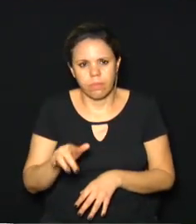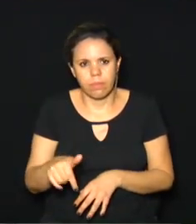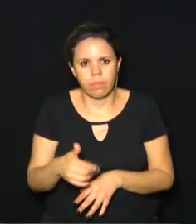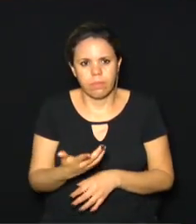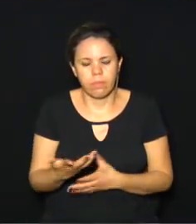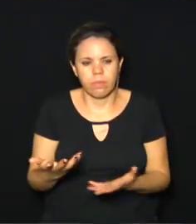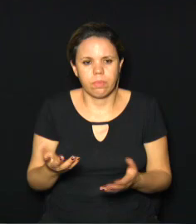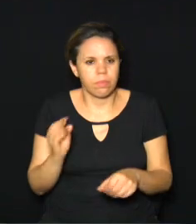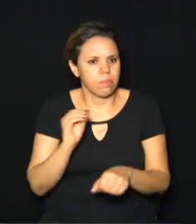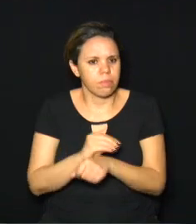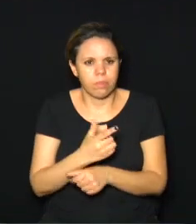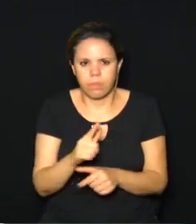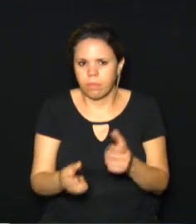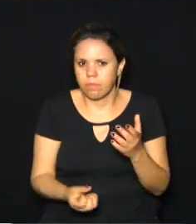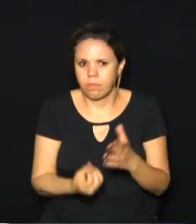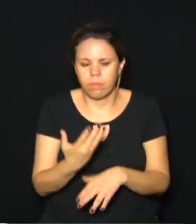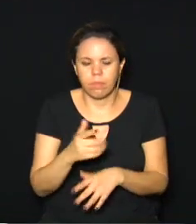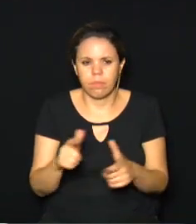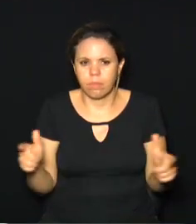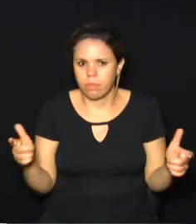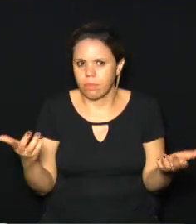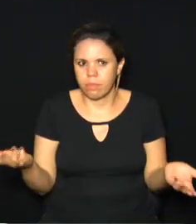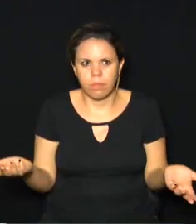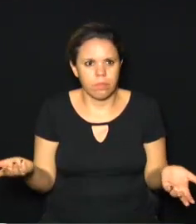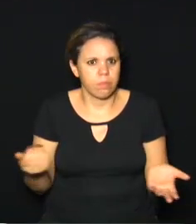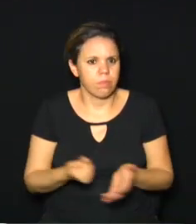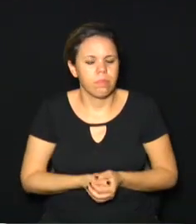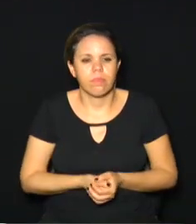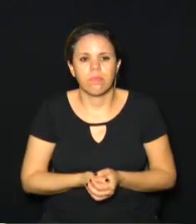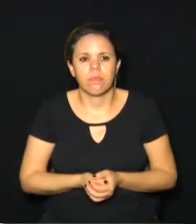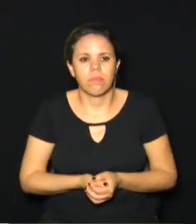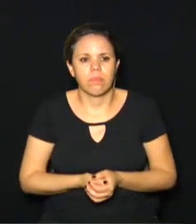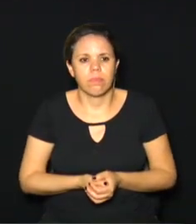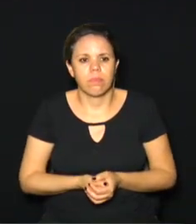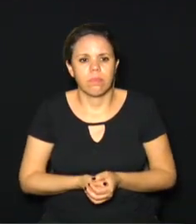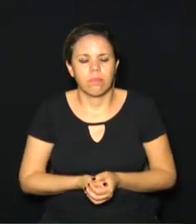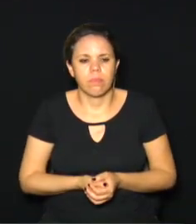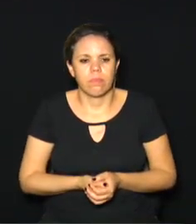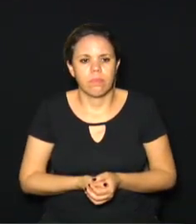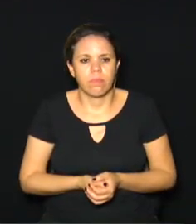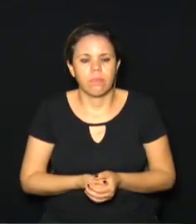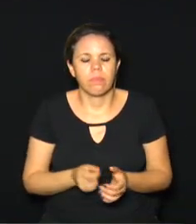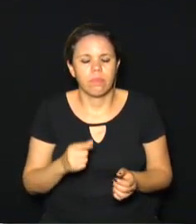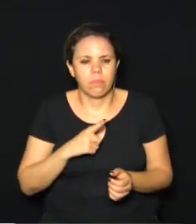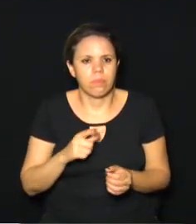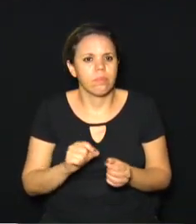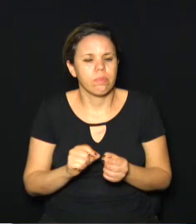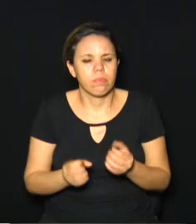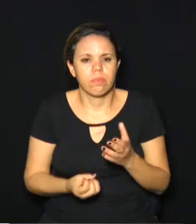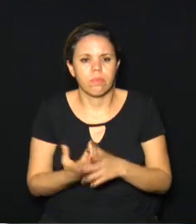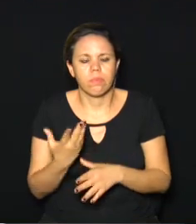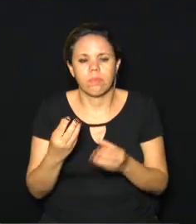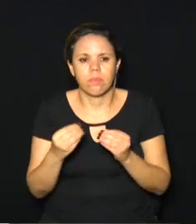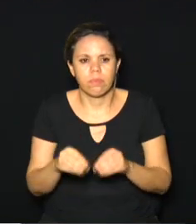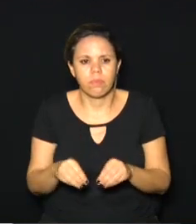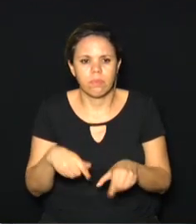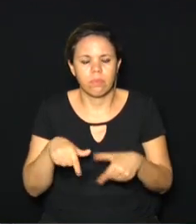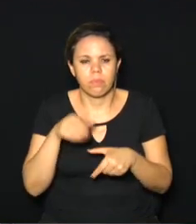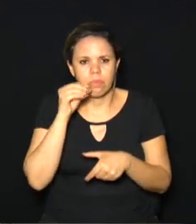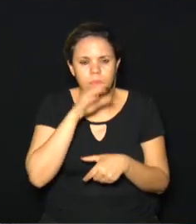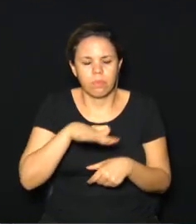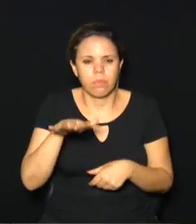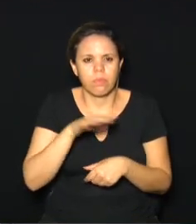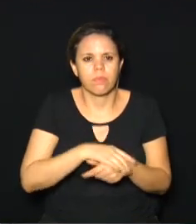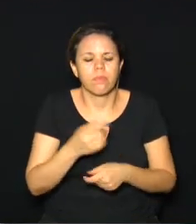está, essa proteção não está sendo ampliada, muito pelo contrário, está sendo restringida, com prejuízo ao trabalhador,